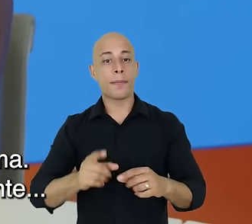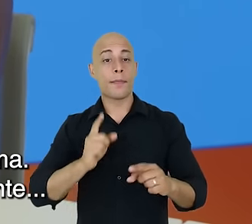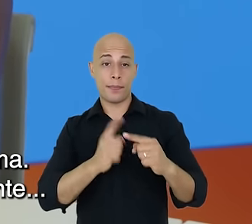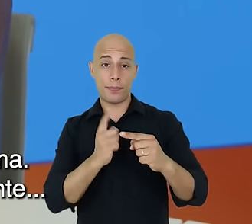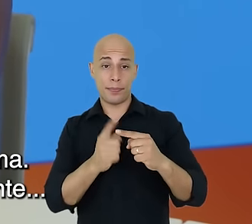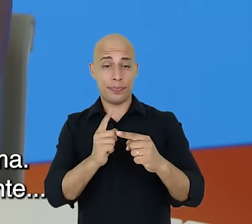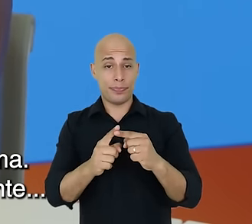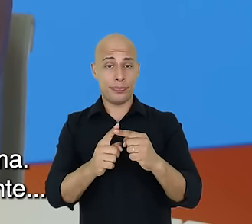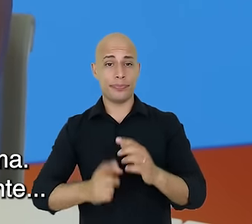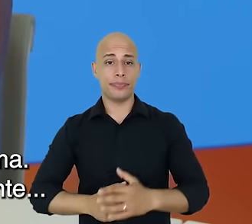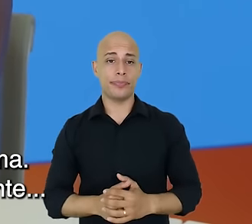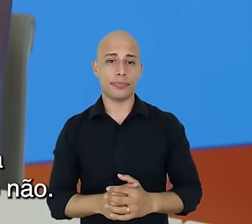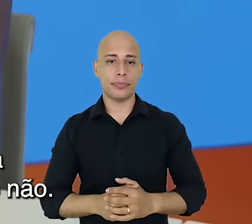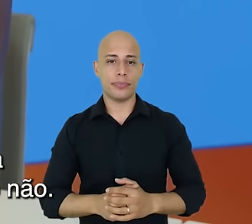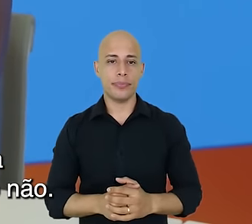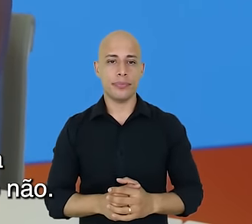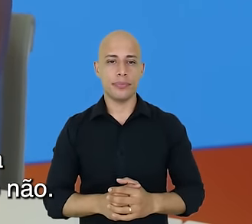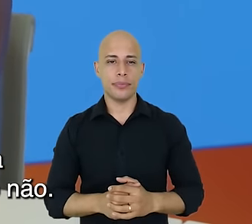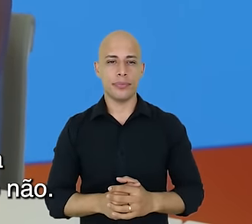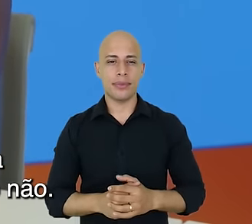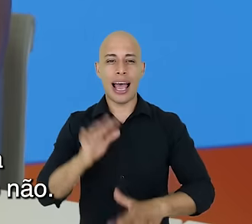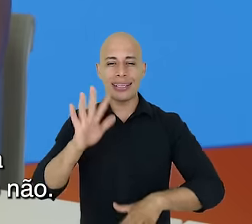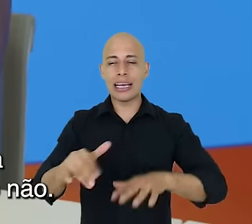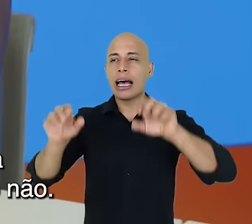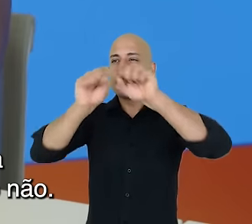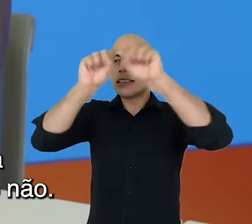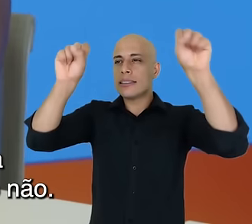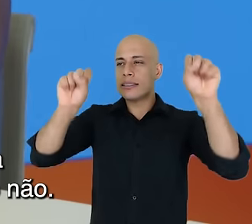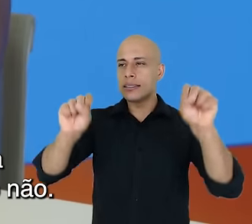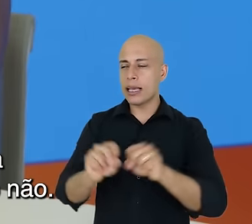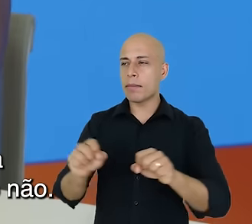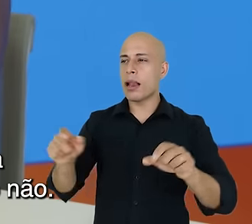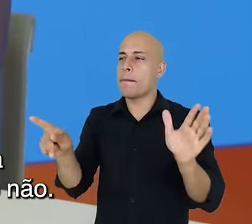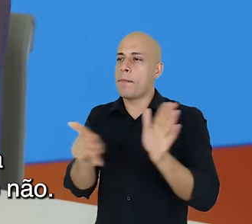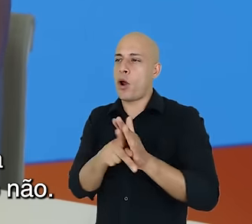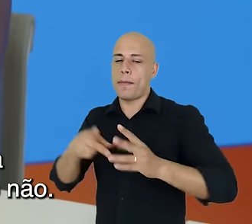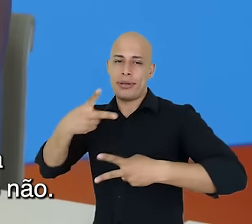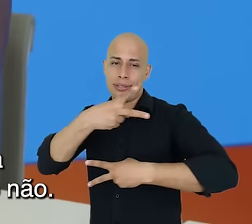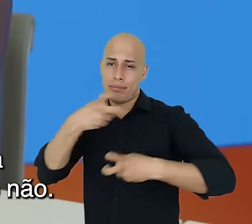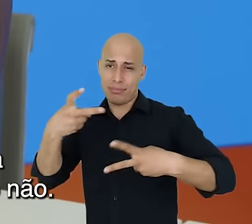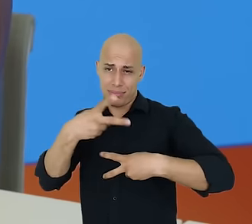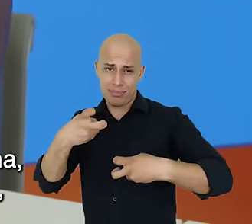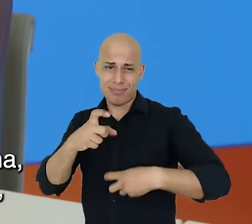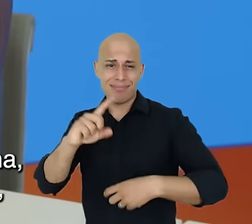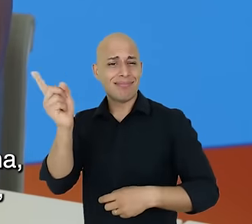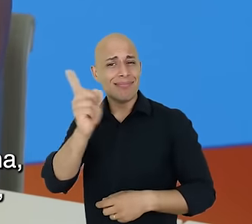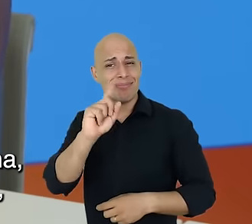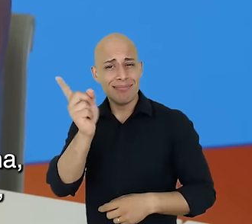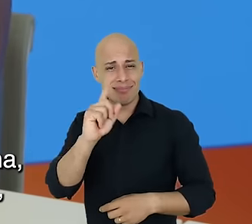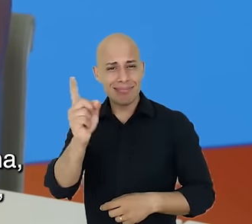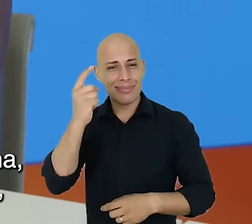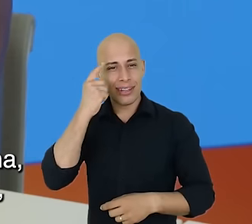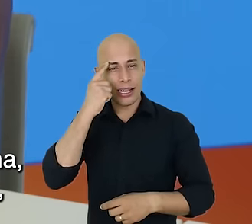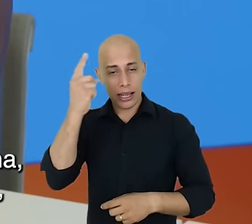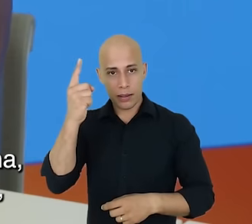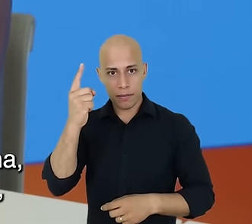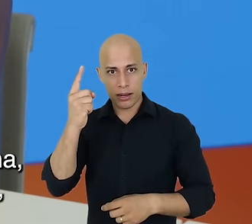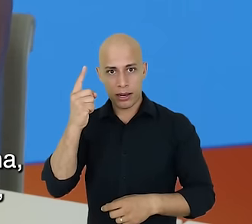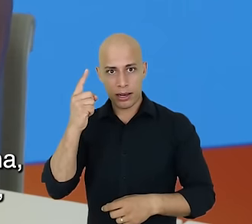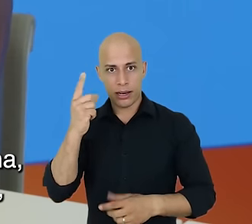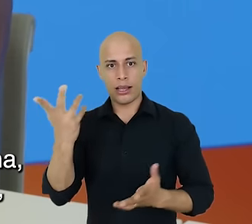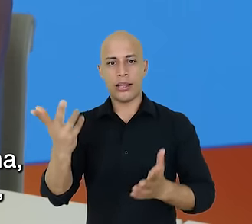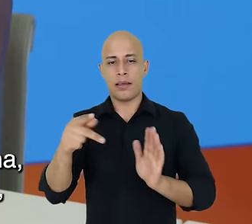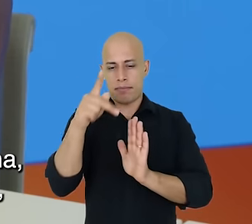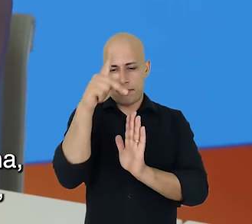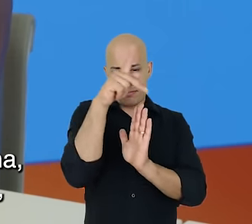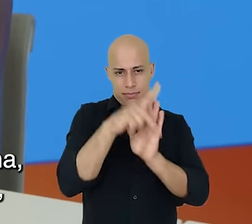vezes a gente eh ah porque o sistema que funciona com o sistema do sebrai na realidade não quando a gente pegou esse programa O